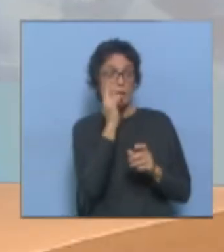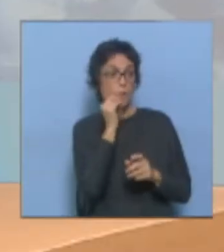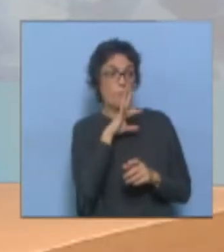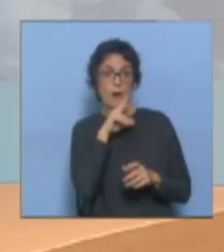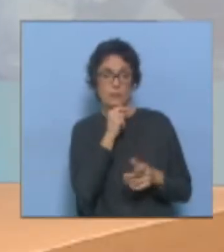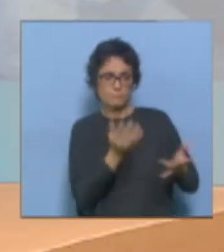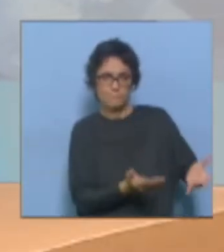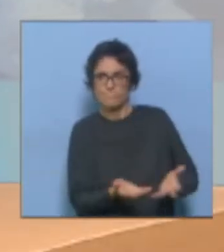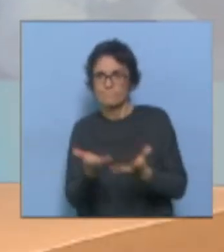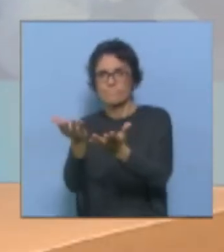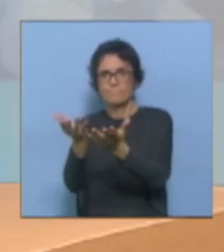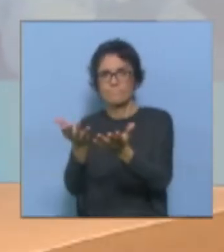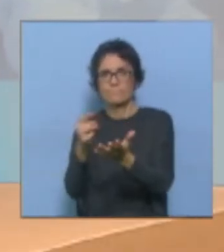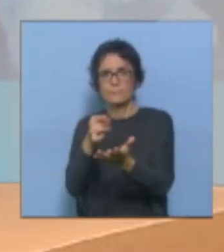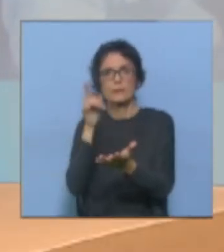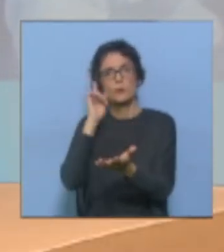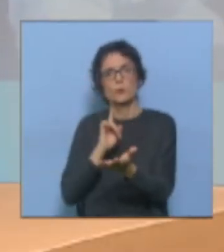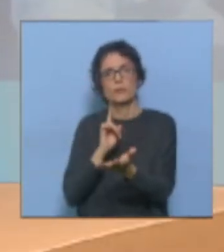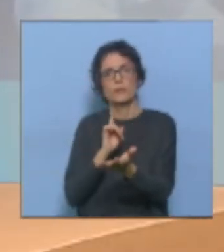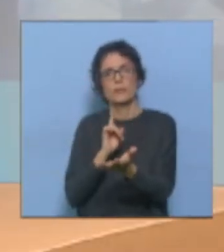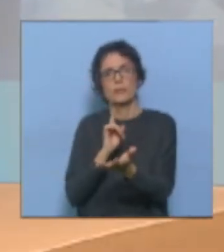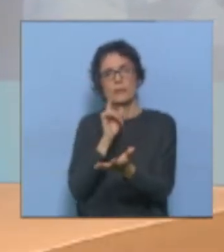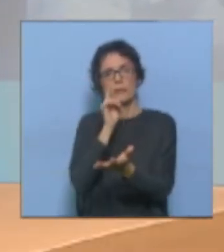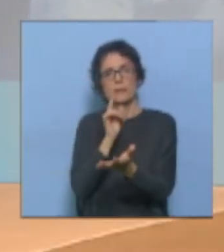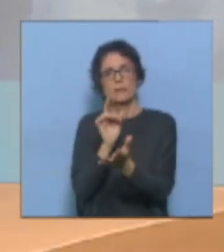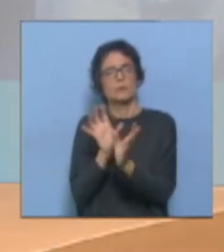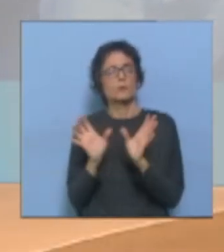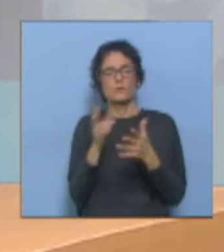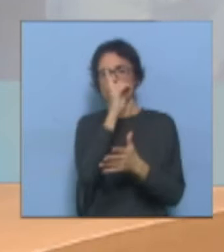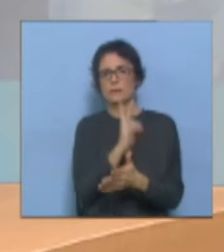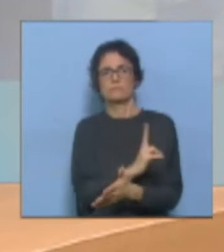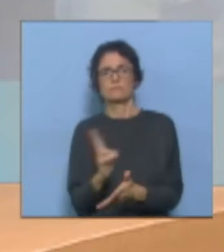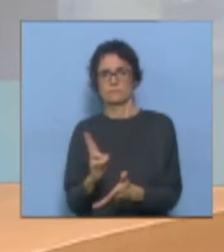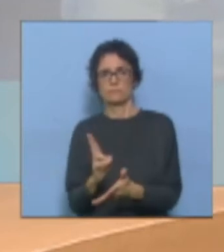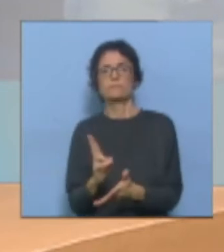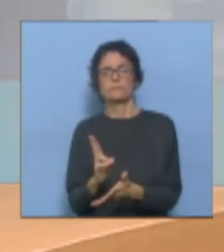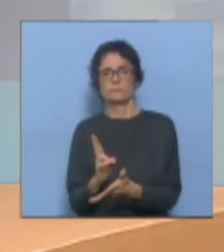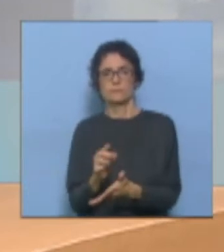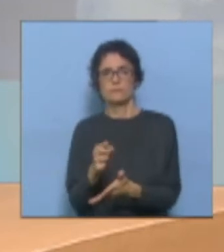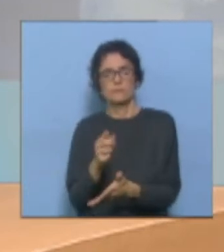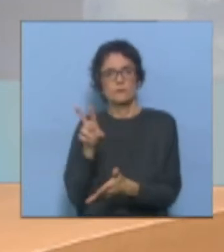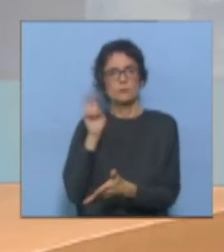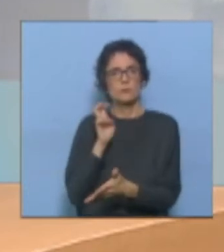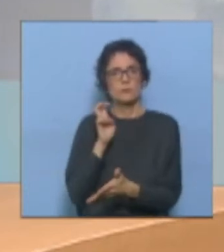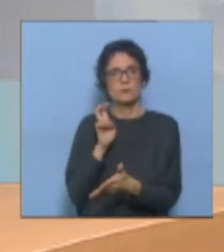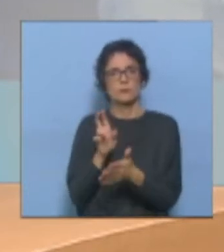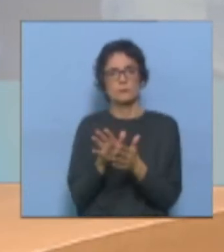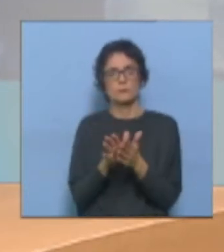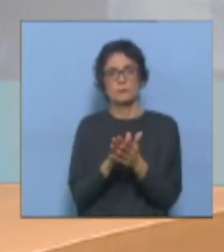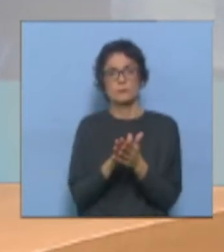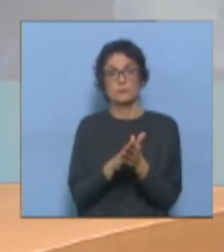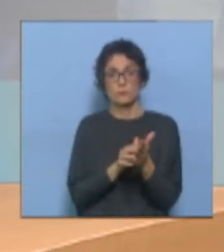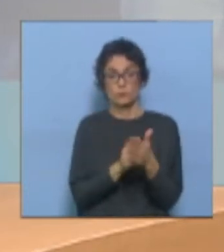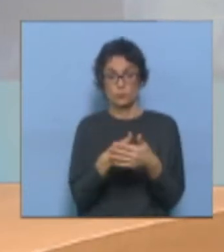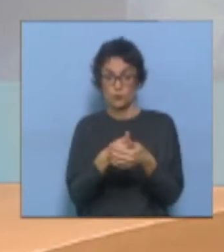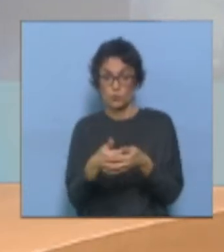dia como o dia do consagrado, por excelência, em que nós escutamos nesse relato evangélico também o velho Simeão, impelido